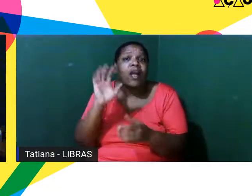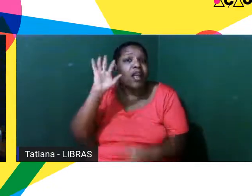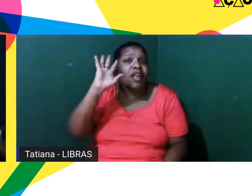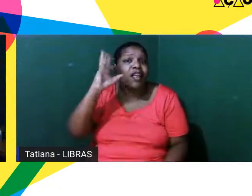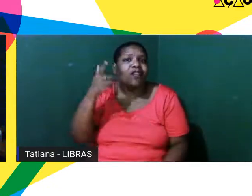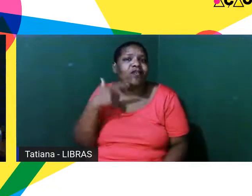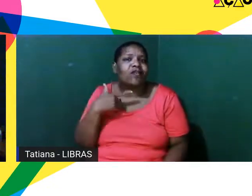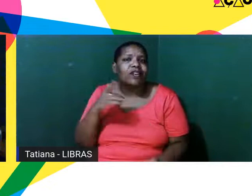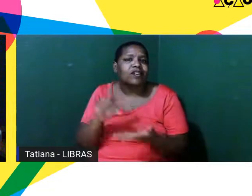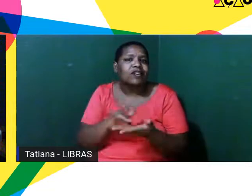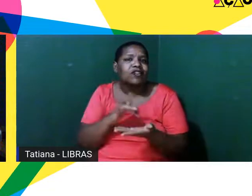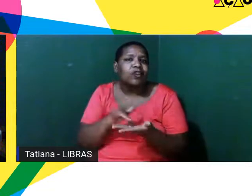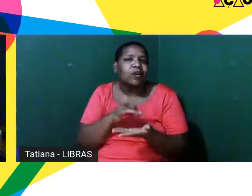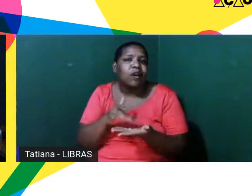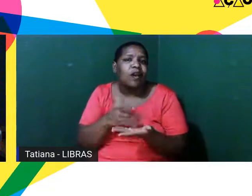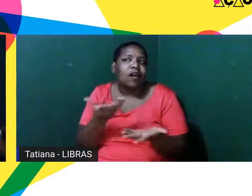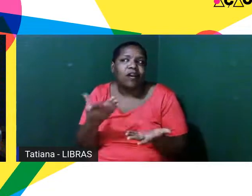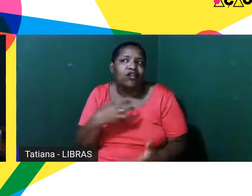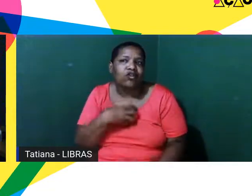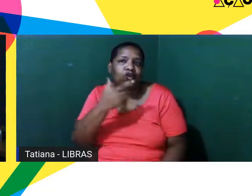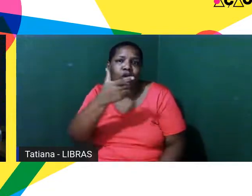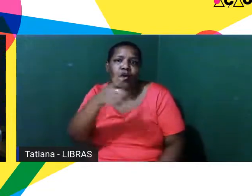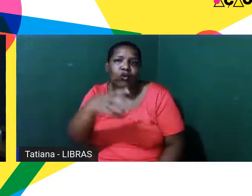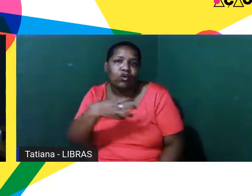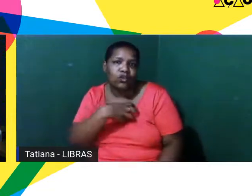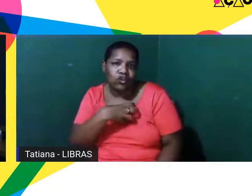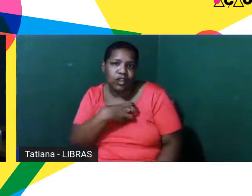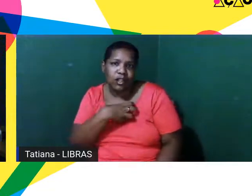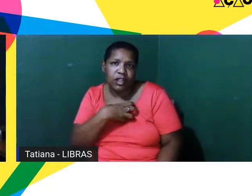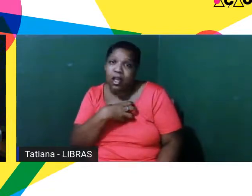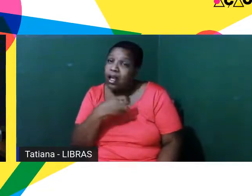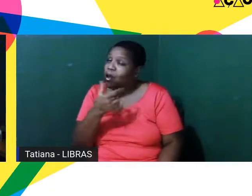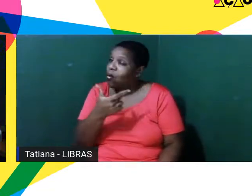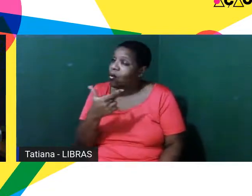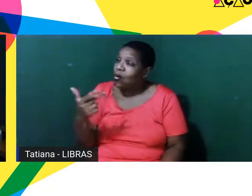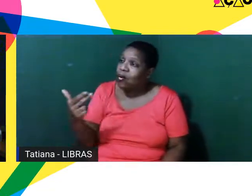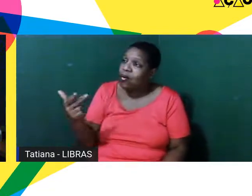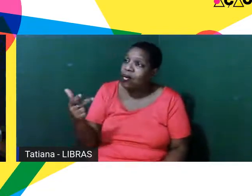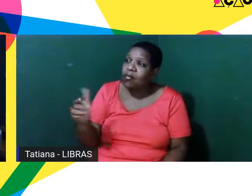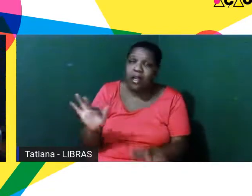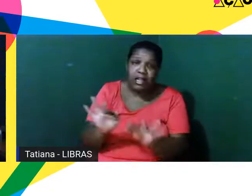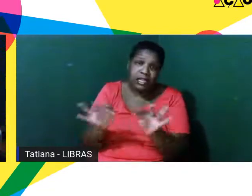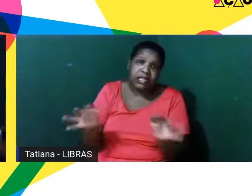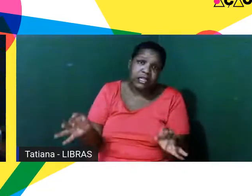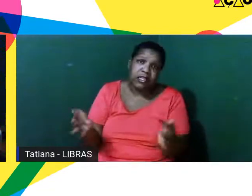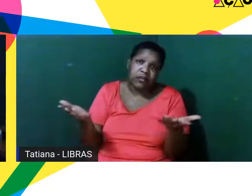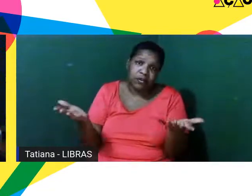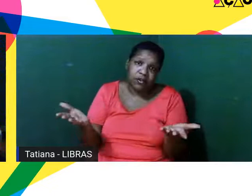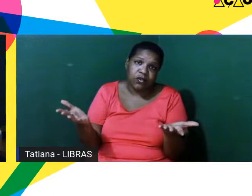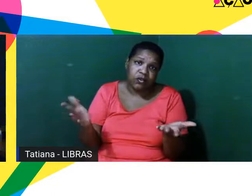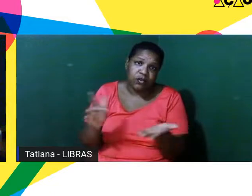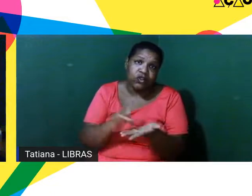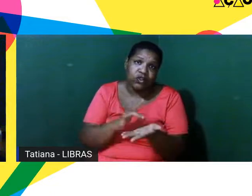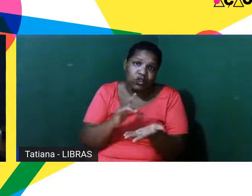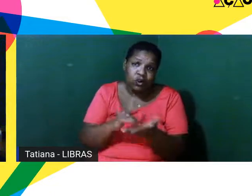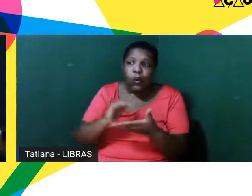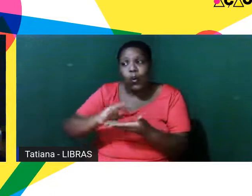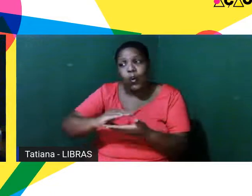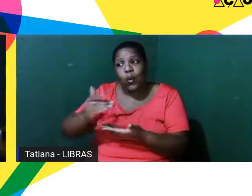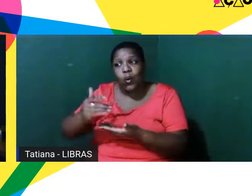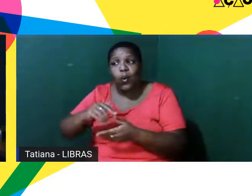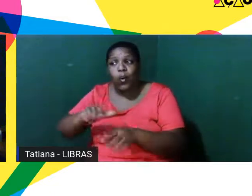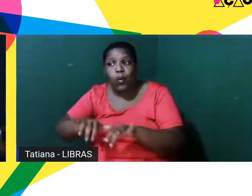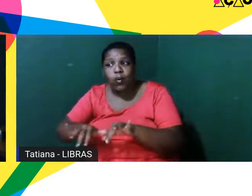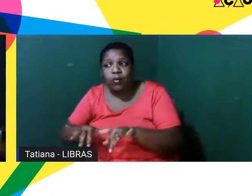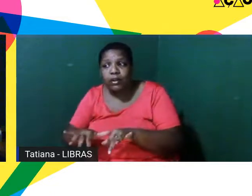resolver de outras formas um celular ou um simples assim o teu celular e um computador Às vezes